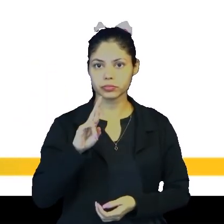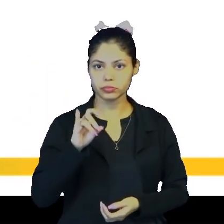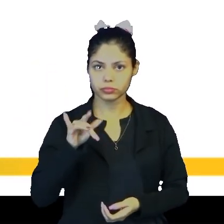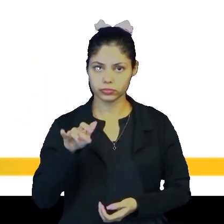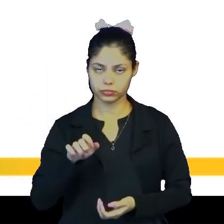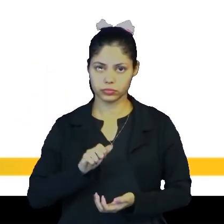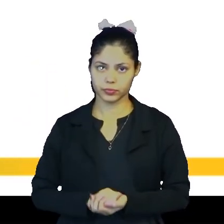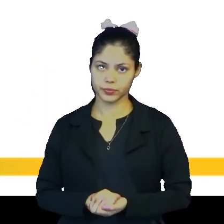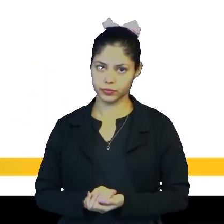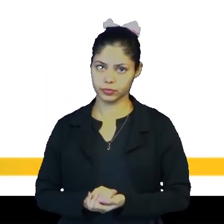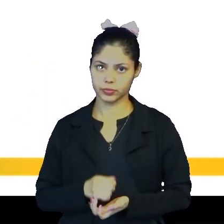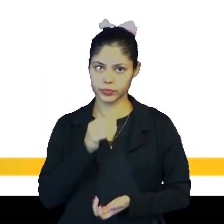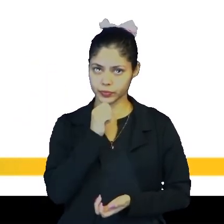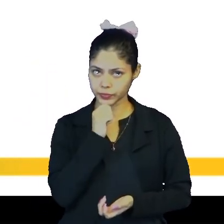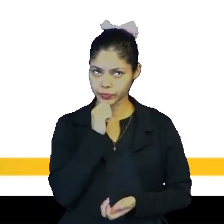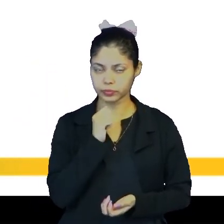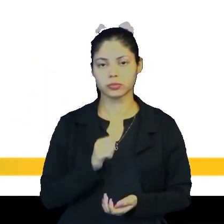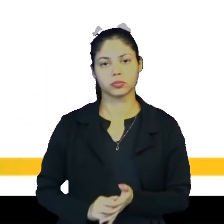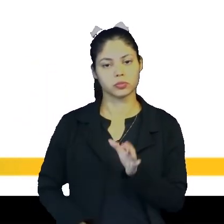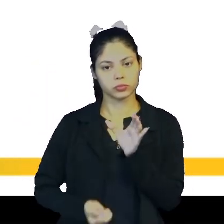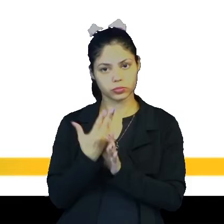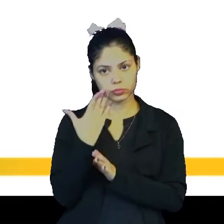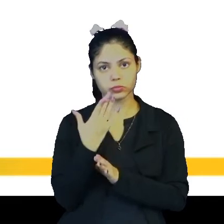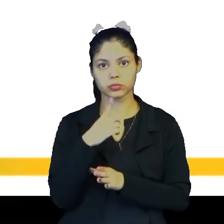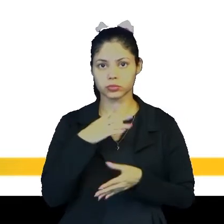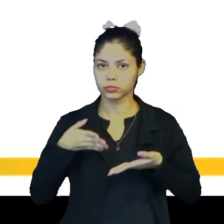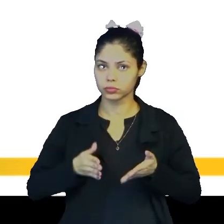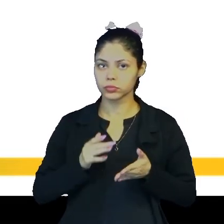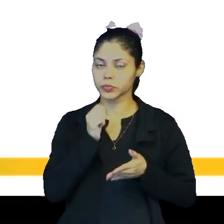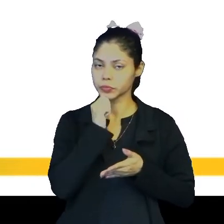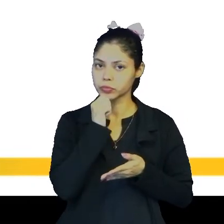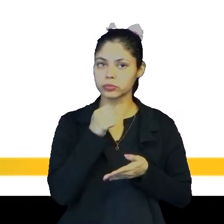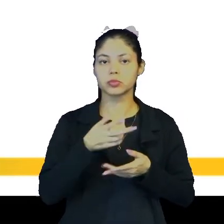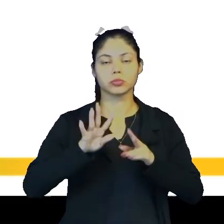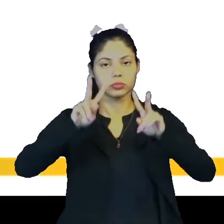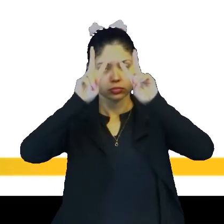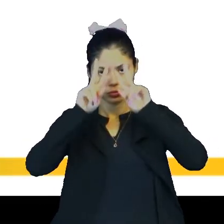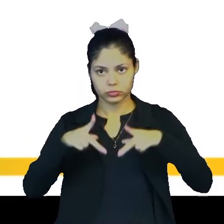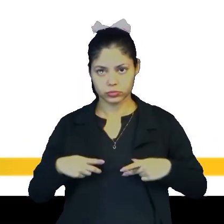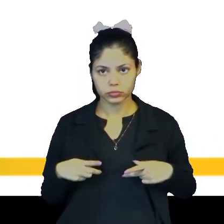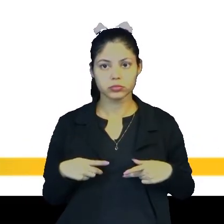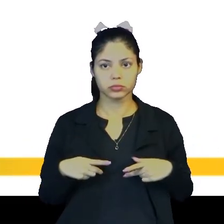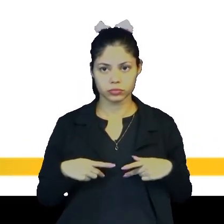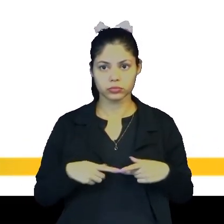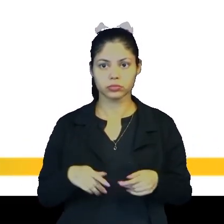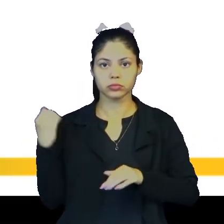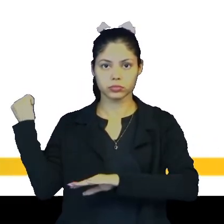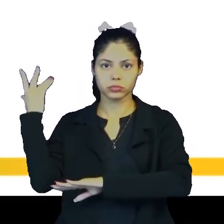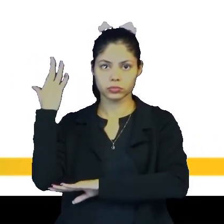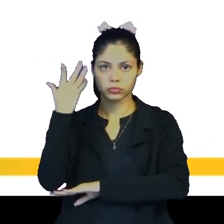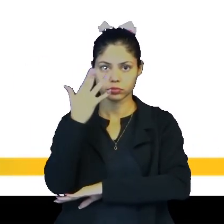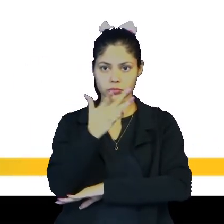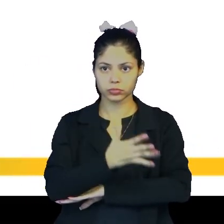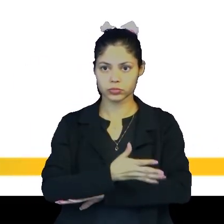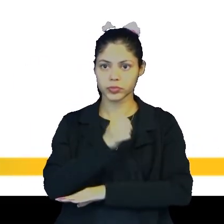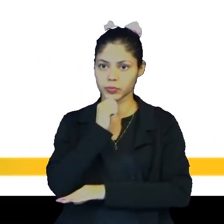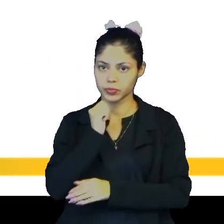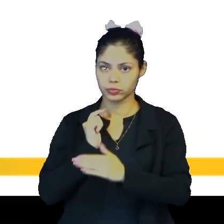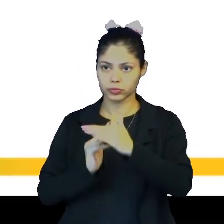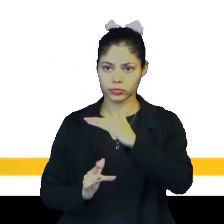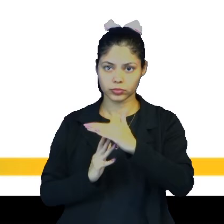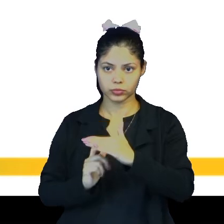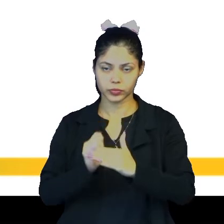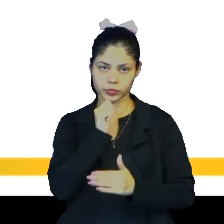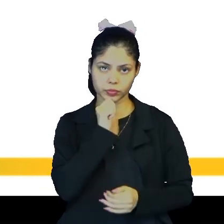Bering. A existência de Luzia sugere que o Homo sapiens atravessou o Estreito de Bering antes do povo de